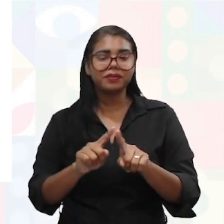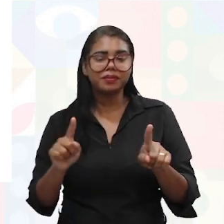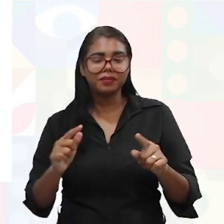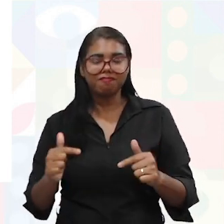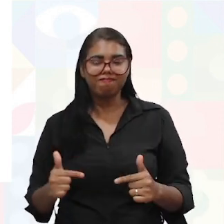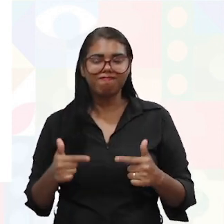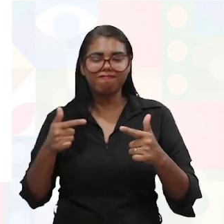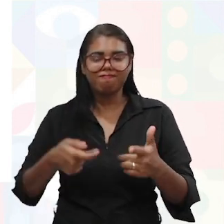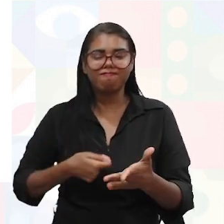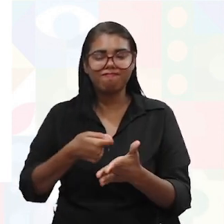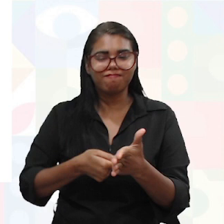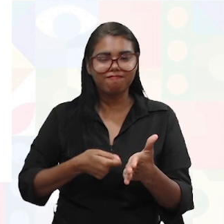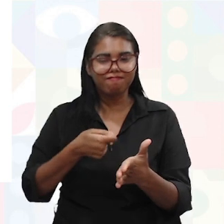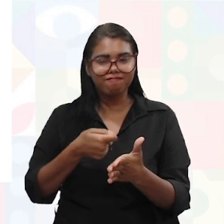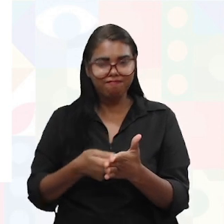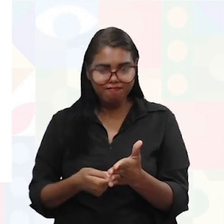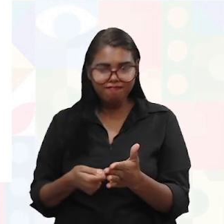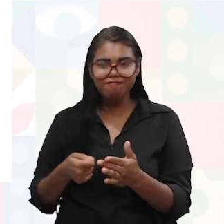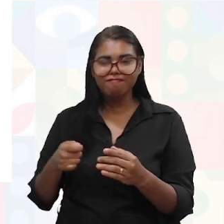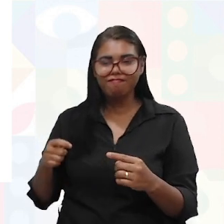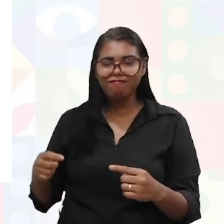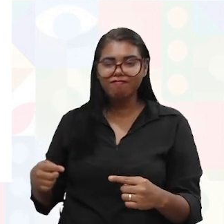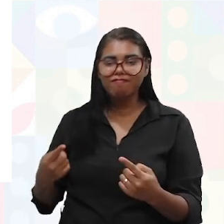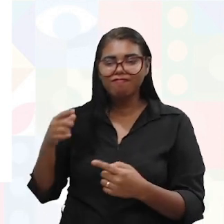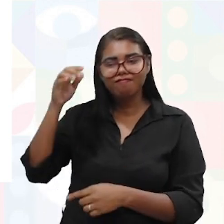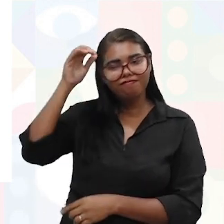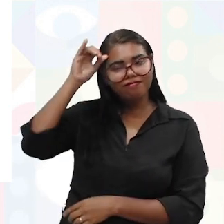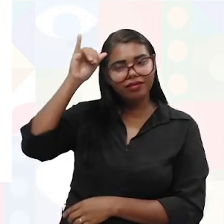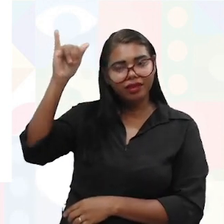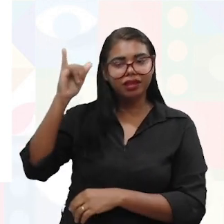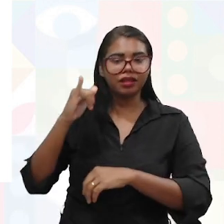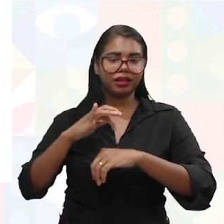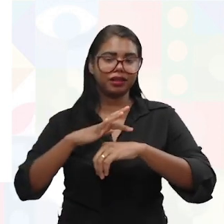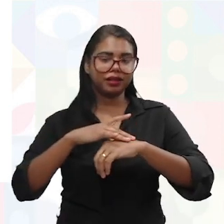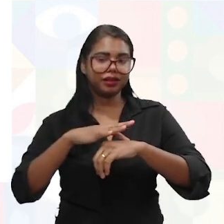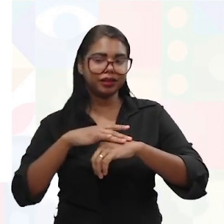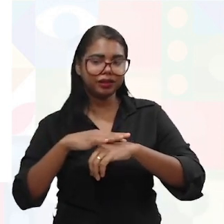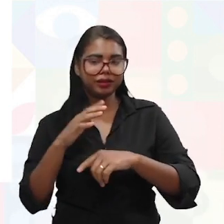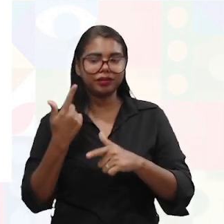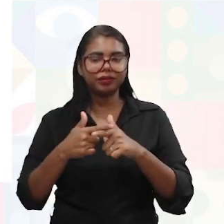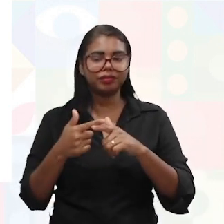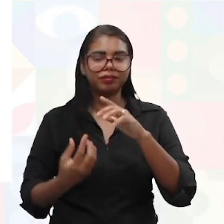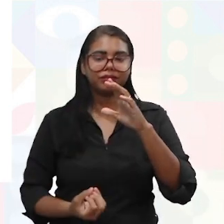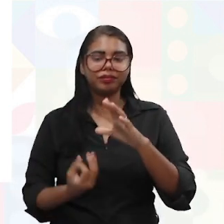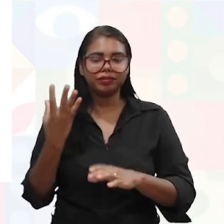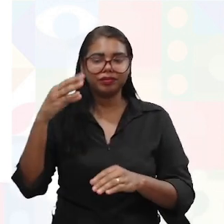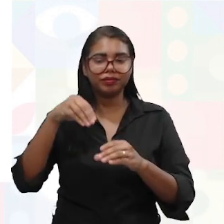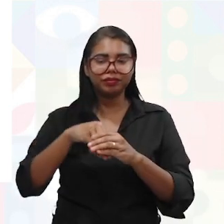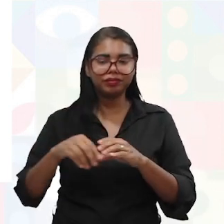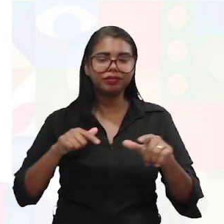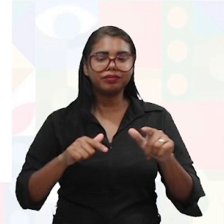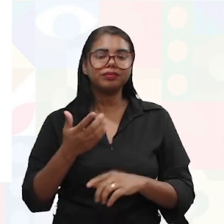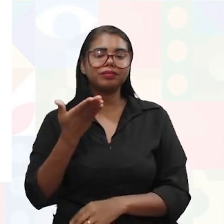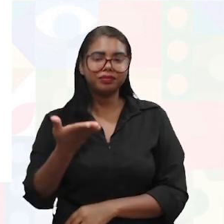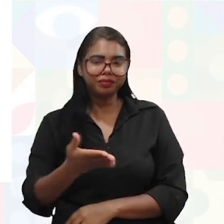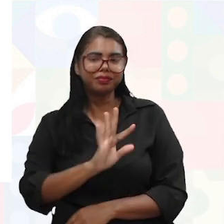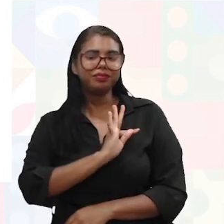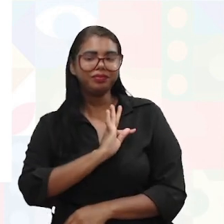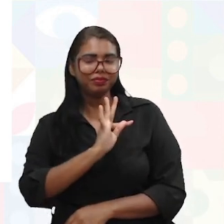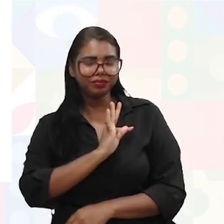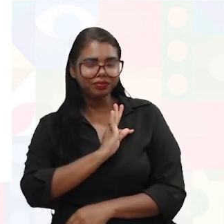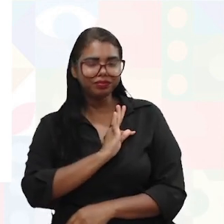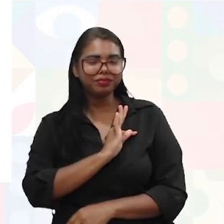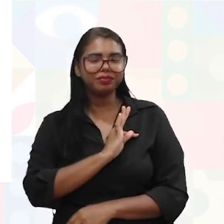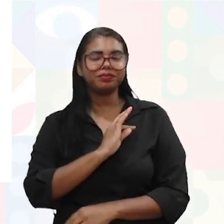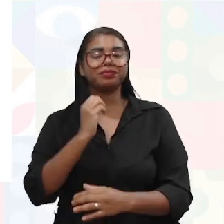lutar contra vilões ela vai lutar para evitar doenças e acidentes do trabalho e você técnico de segurança do trabalho